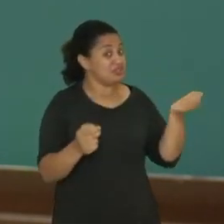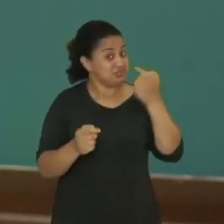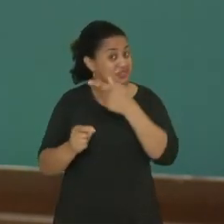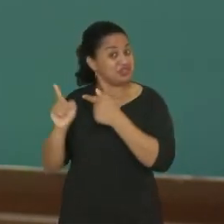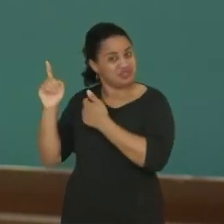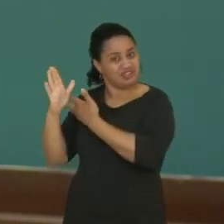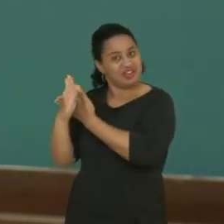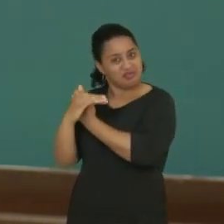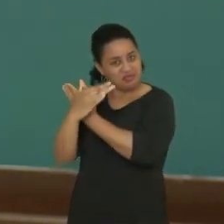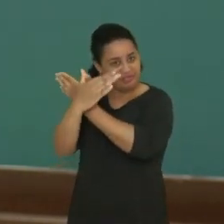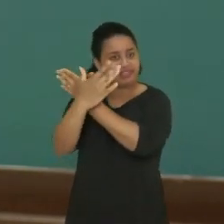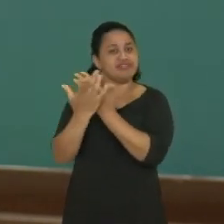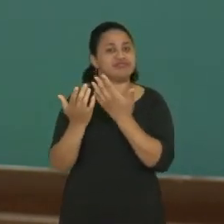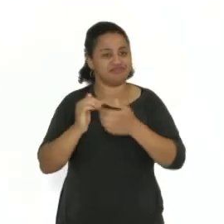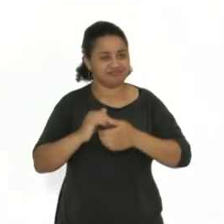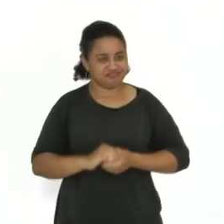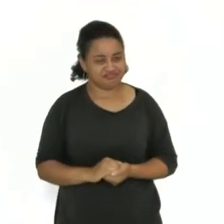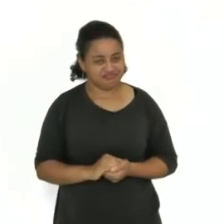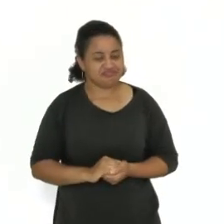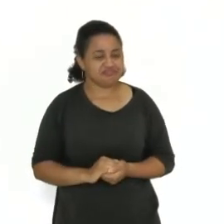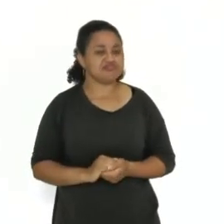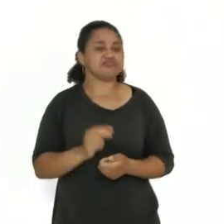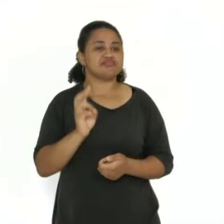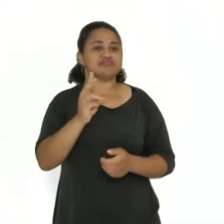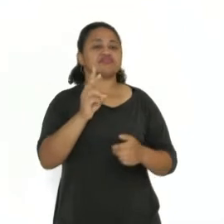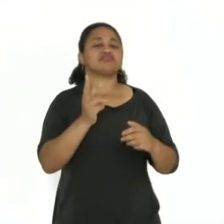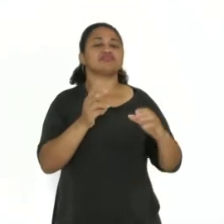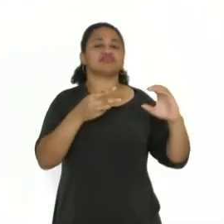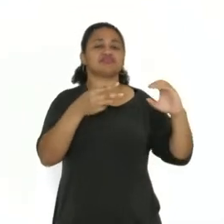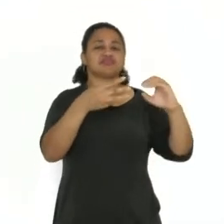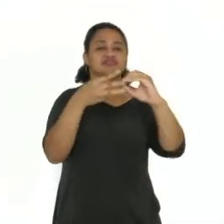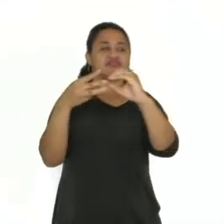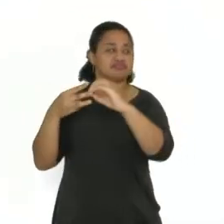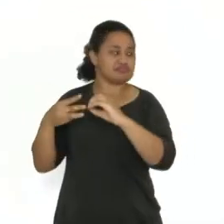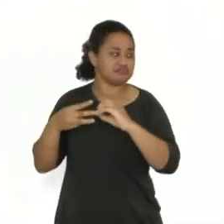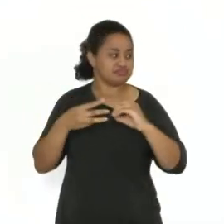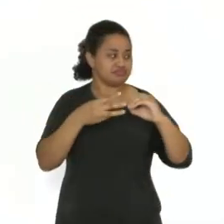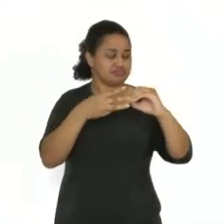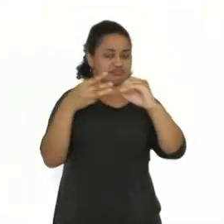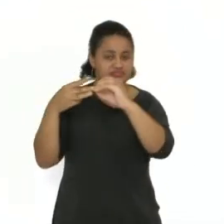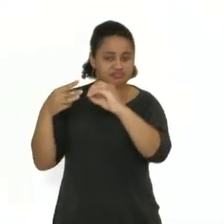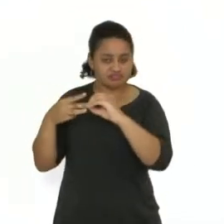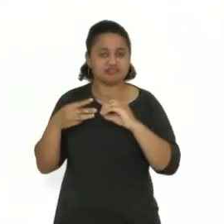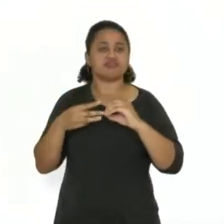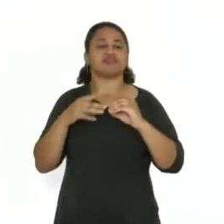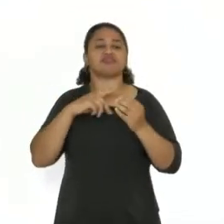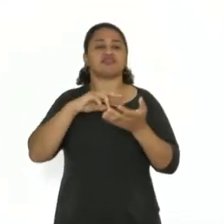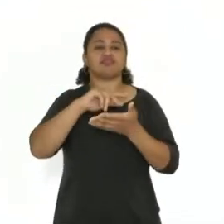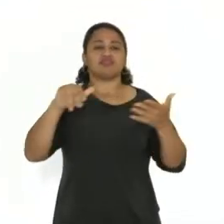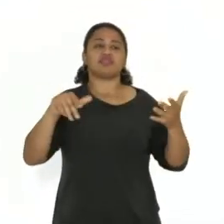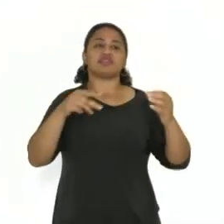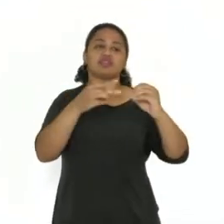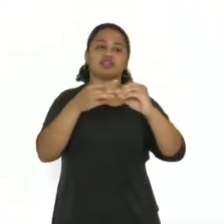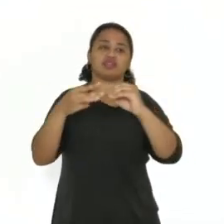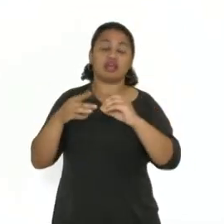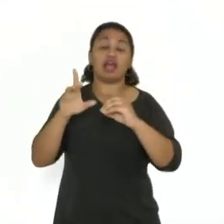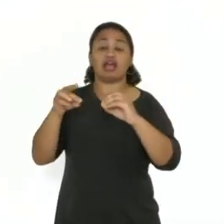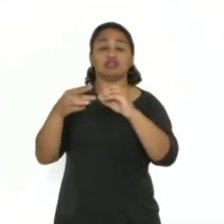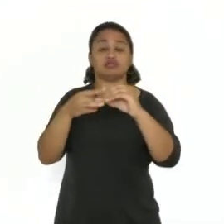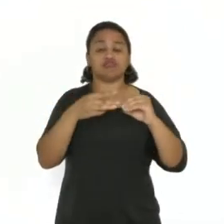pequena borboleta. Toda célula de um organismo multicelular é chamada de célula